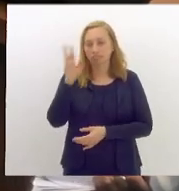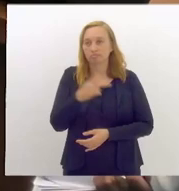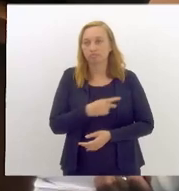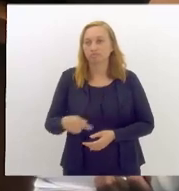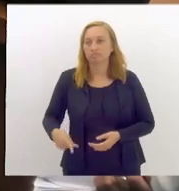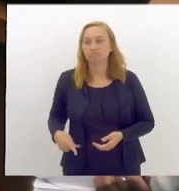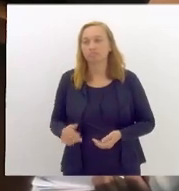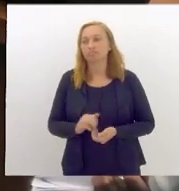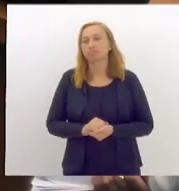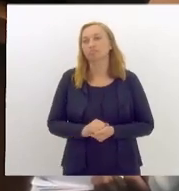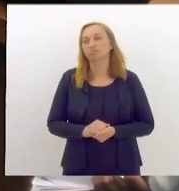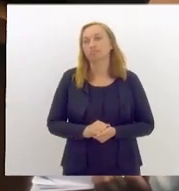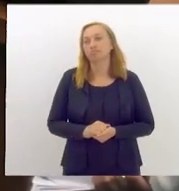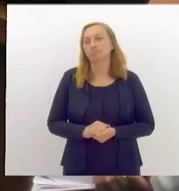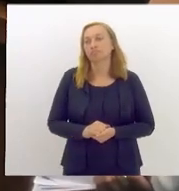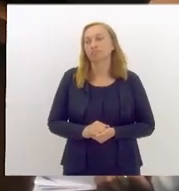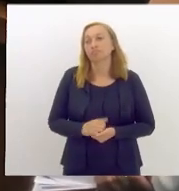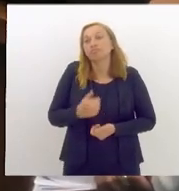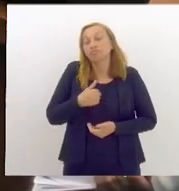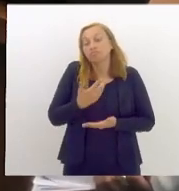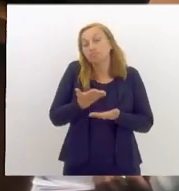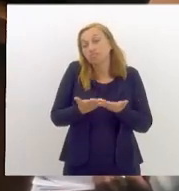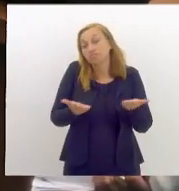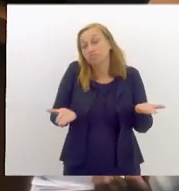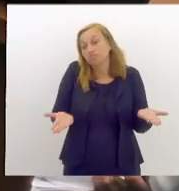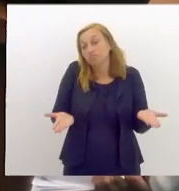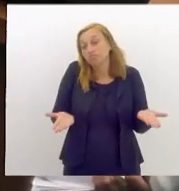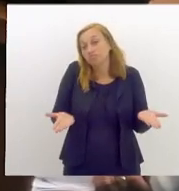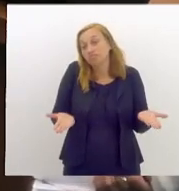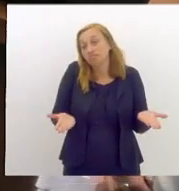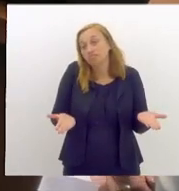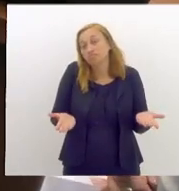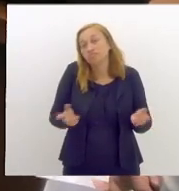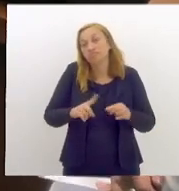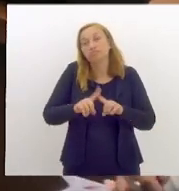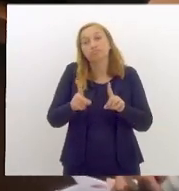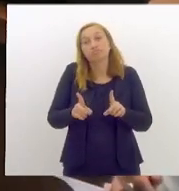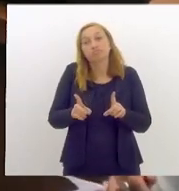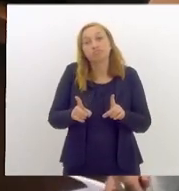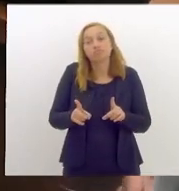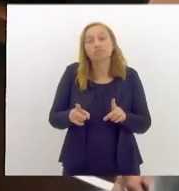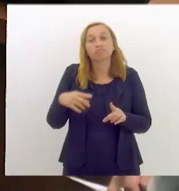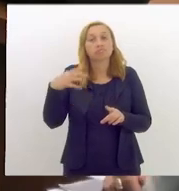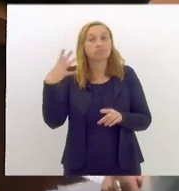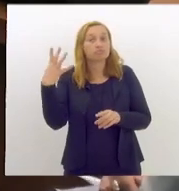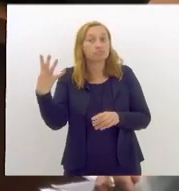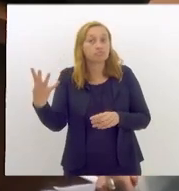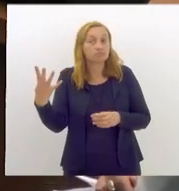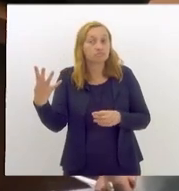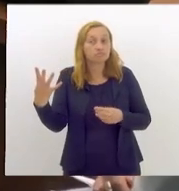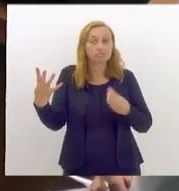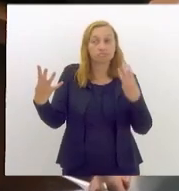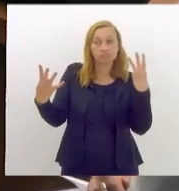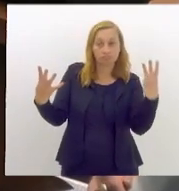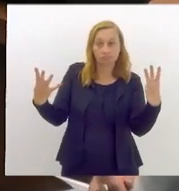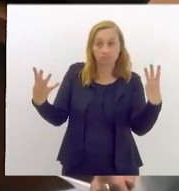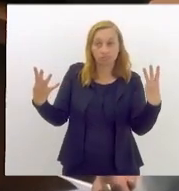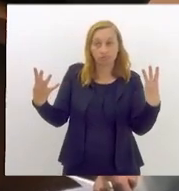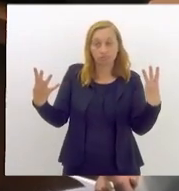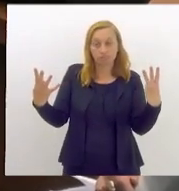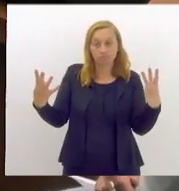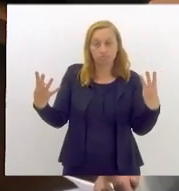presidente e eu fui derrotado mas foi quatro a três